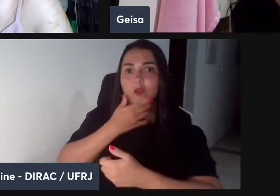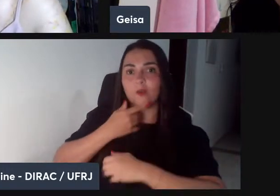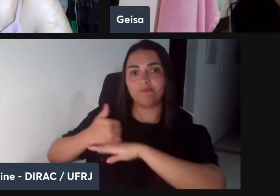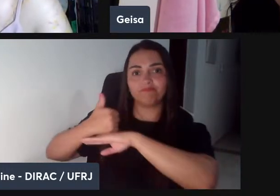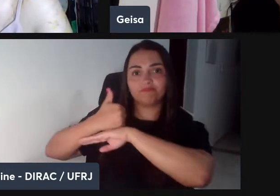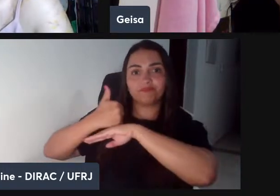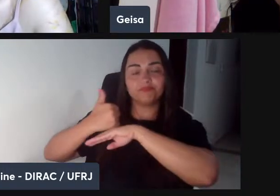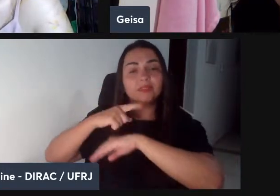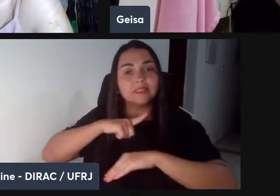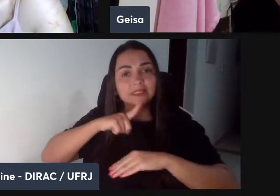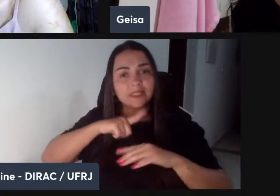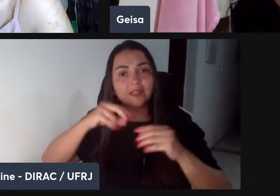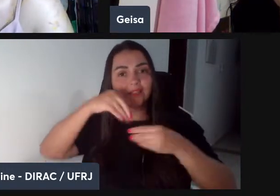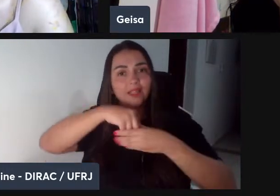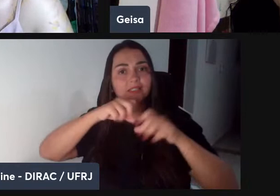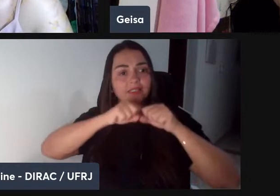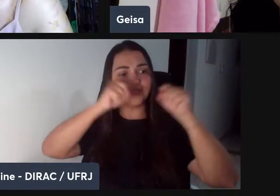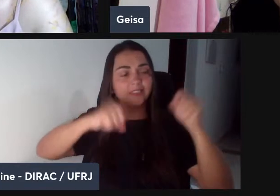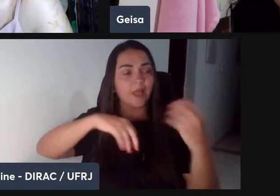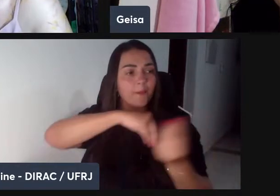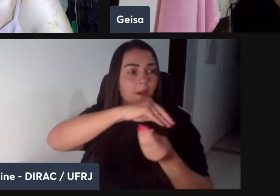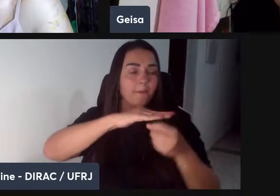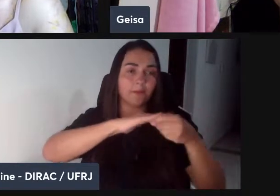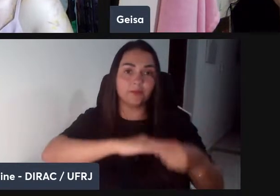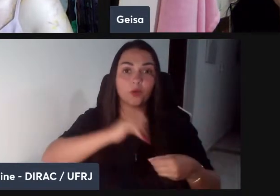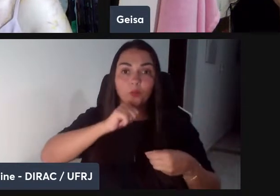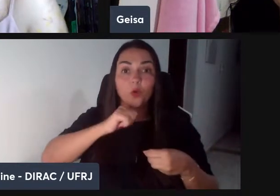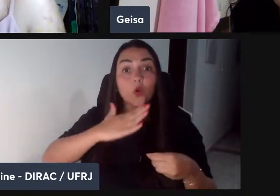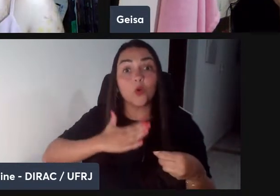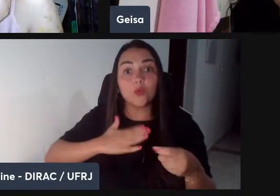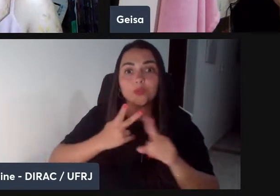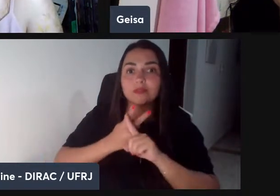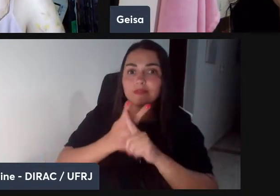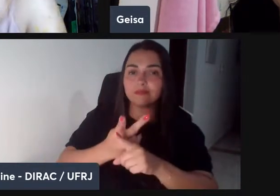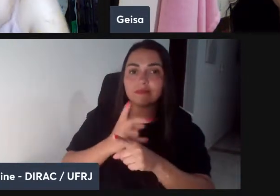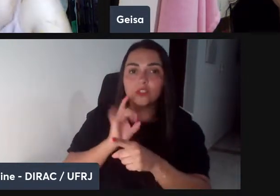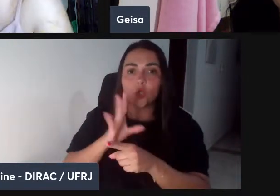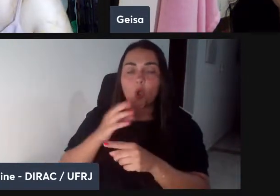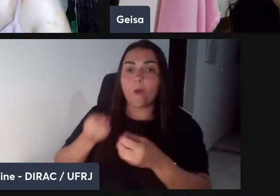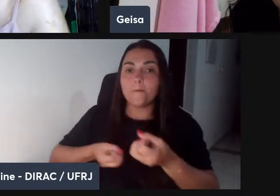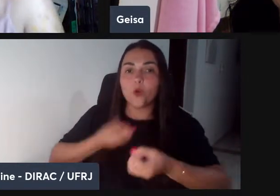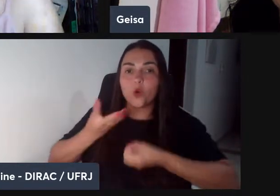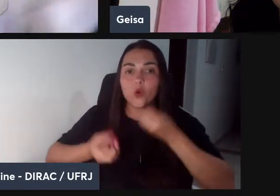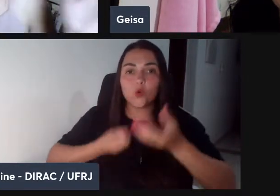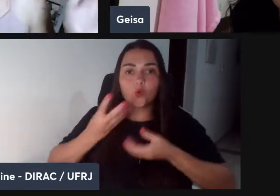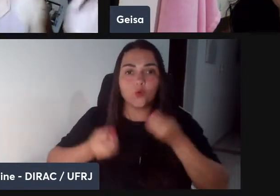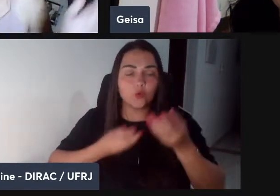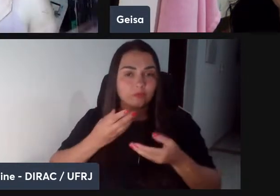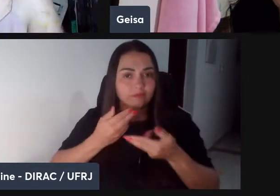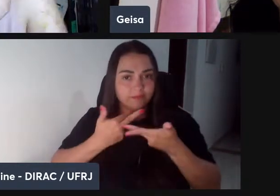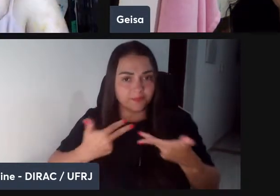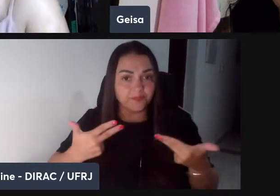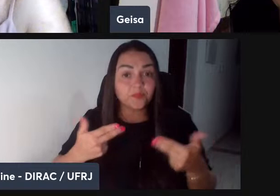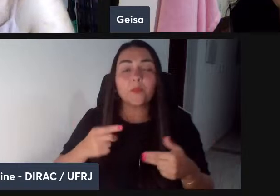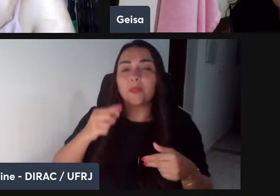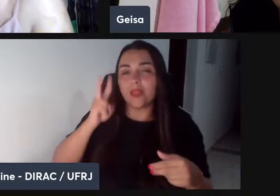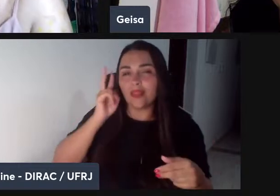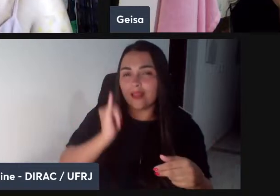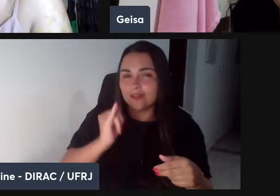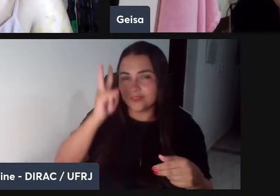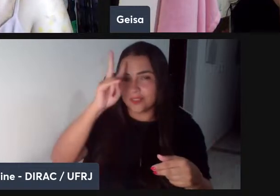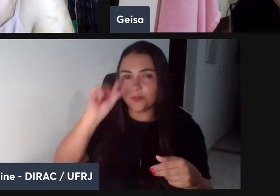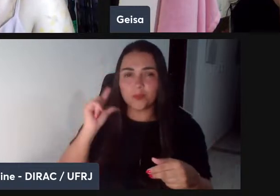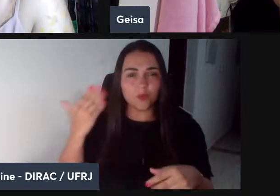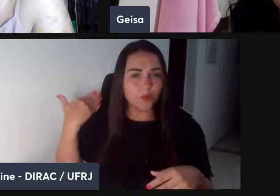sistema misógino, produtivista, né, só de lembrar, né, que até pouco tempo atrás a gente